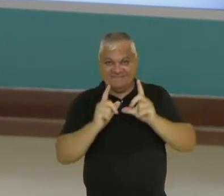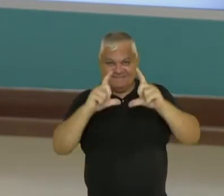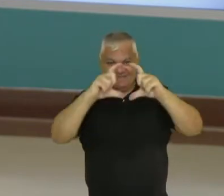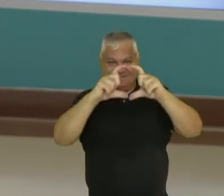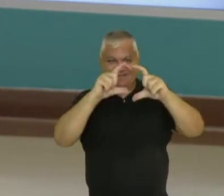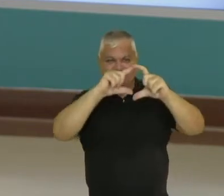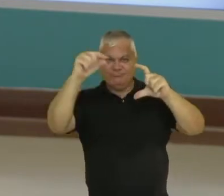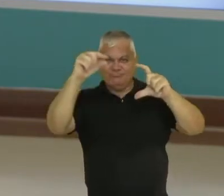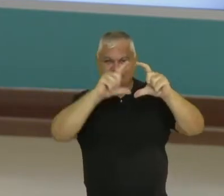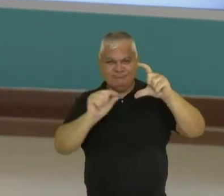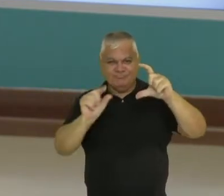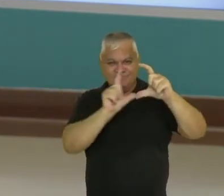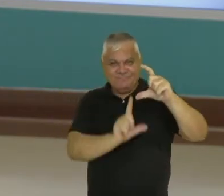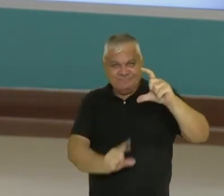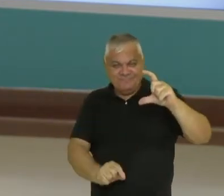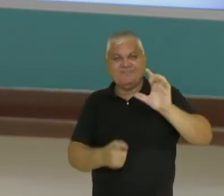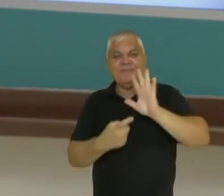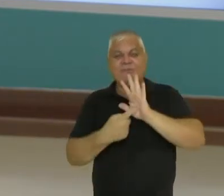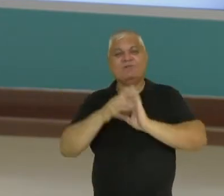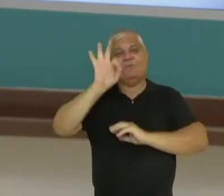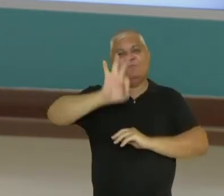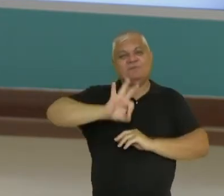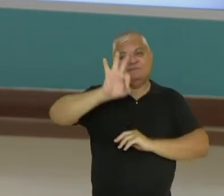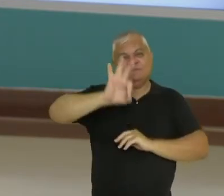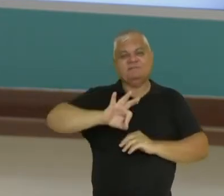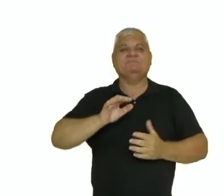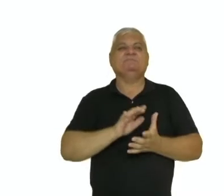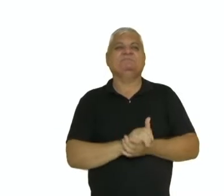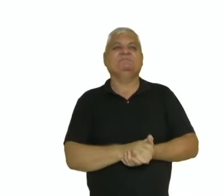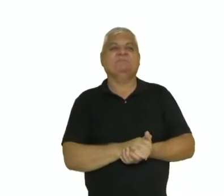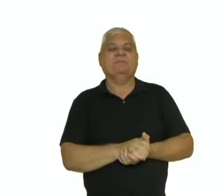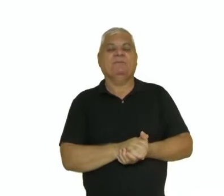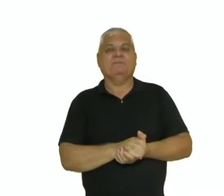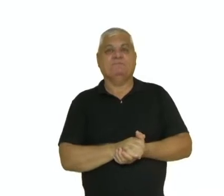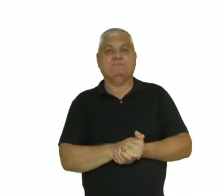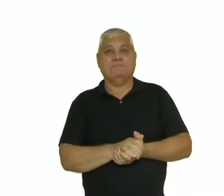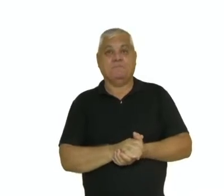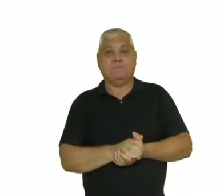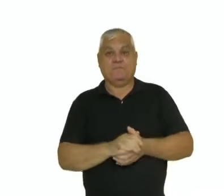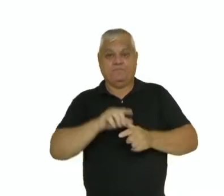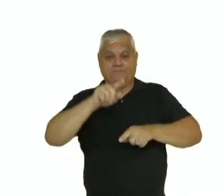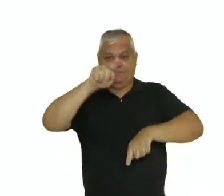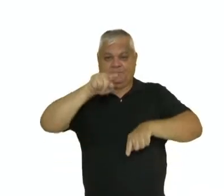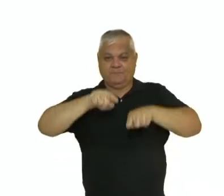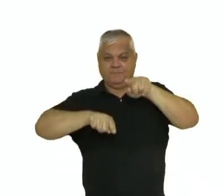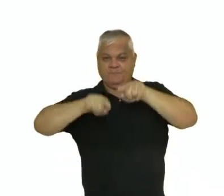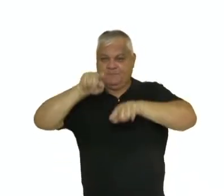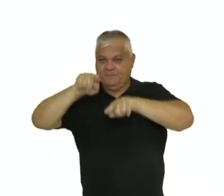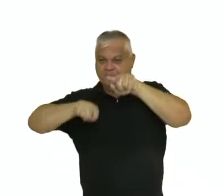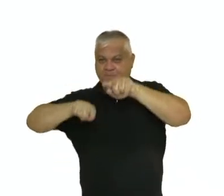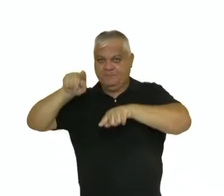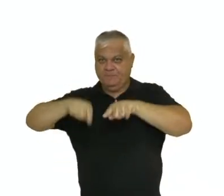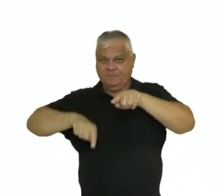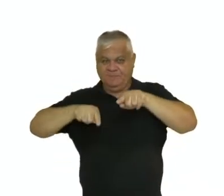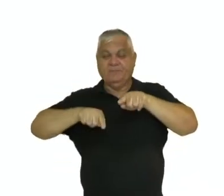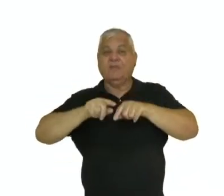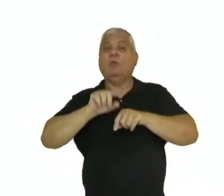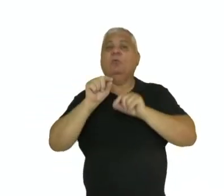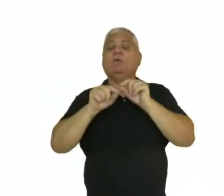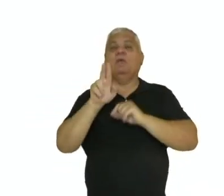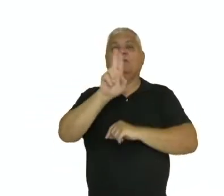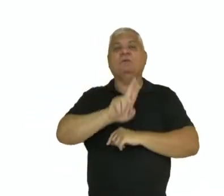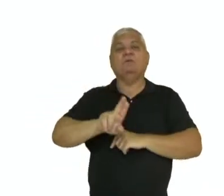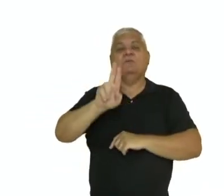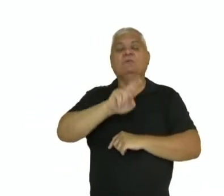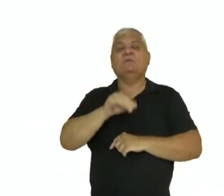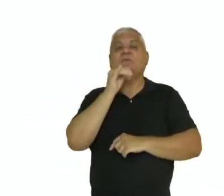demonstrar aí, né, as respostas num gráfico de pizza. O outro gráfico de coluna ou de barras são bastante utilizados na